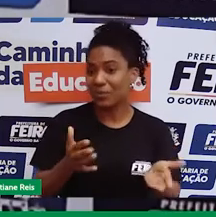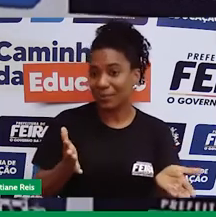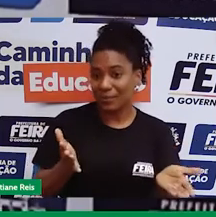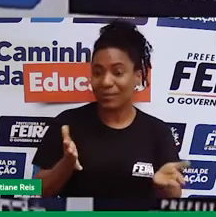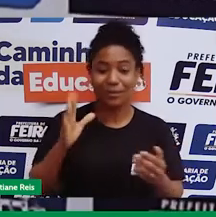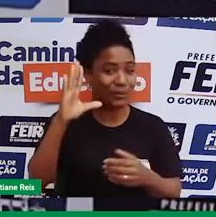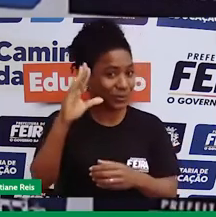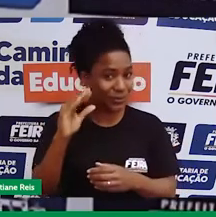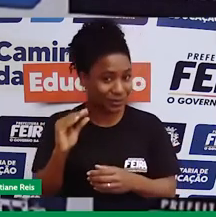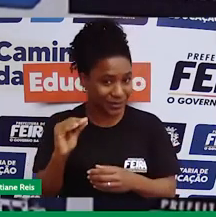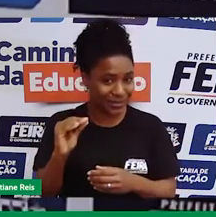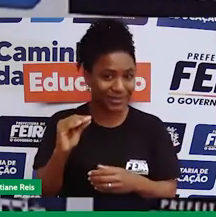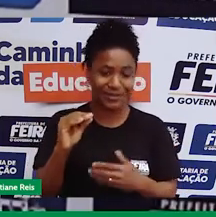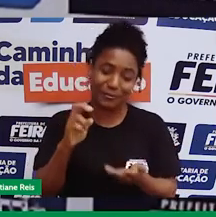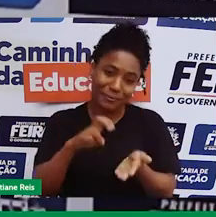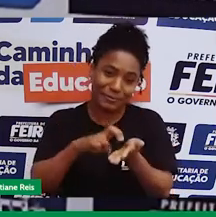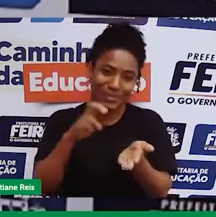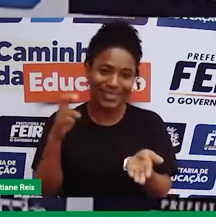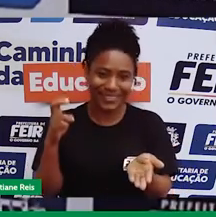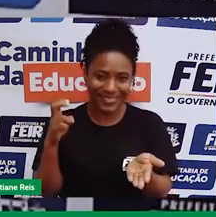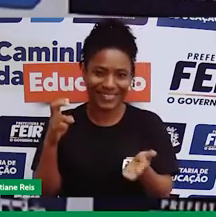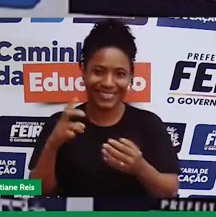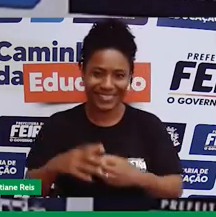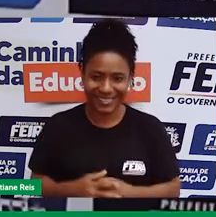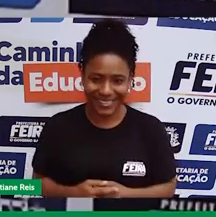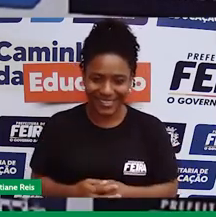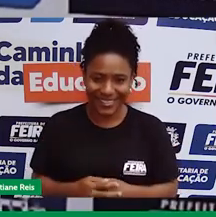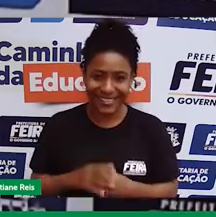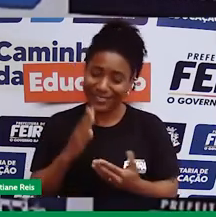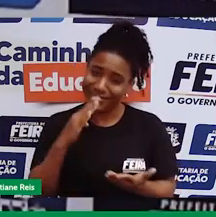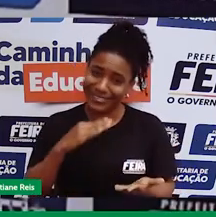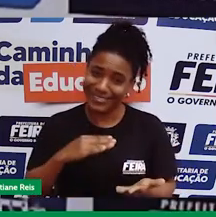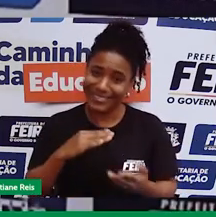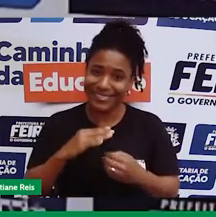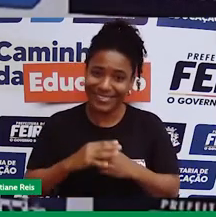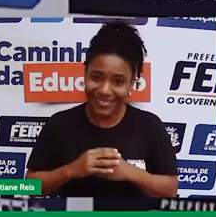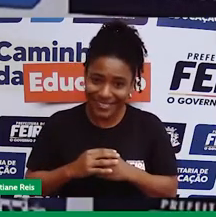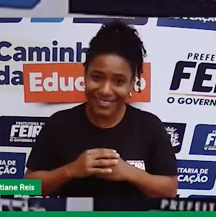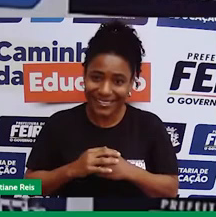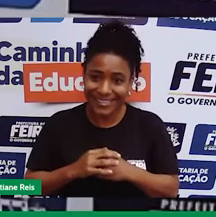assistindo. E vamos partir para a nossa aula,